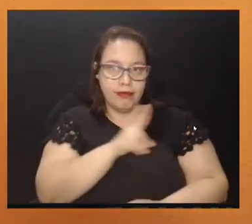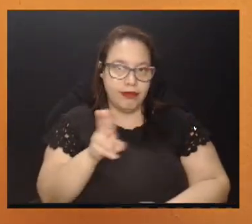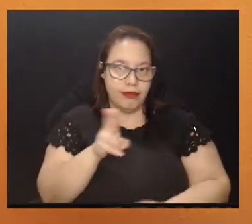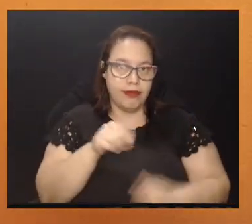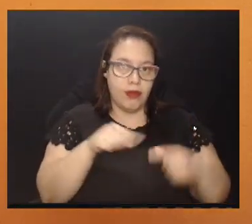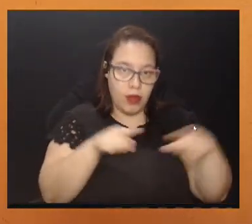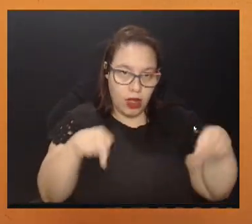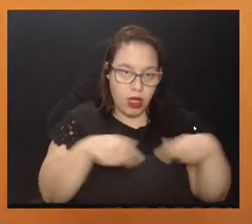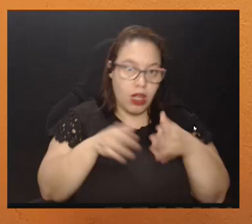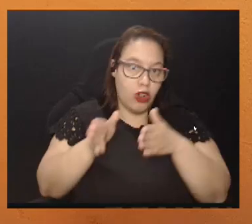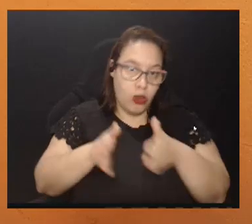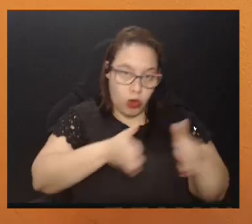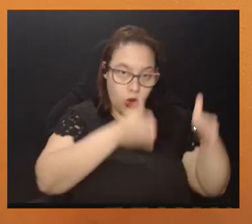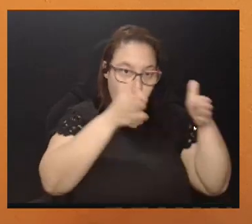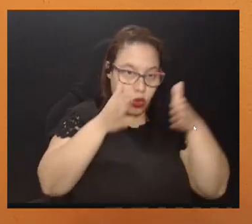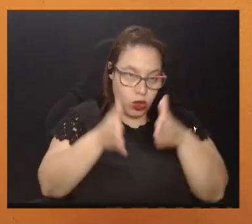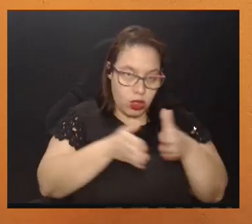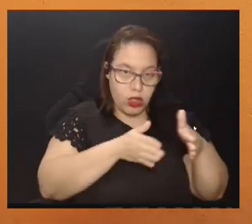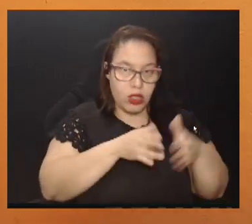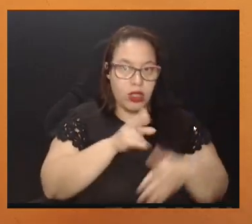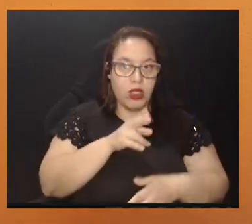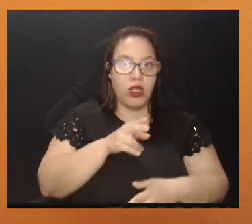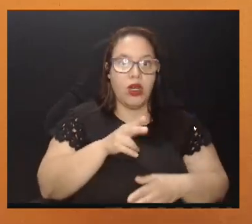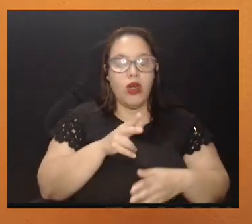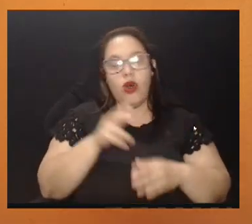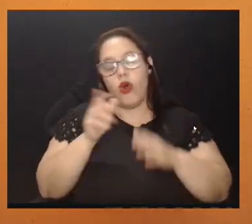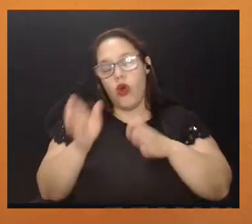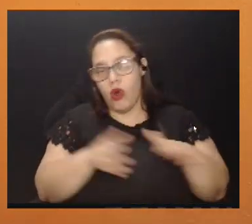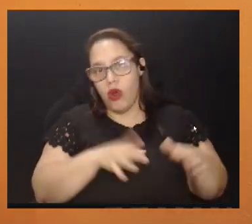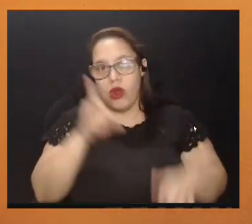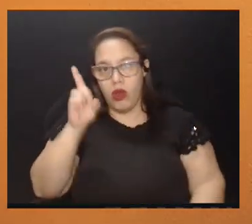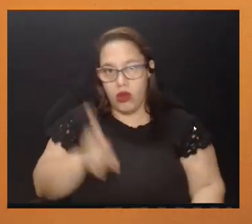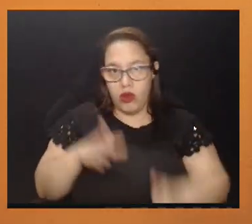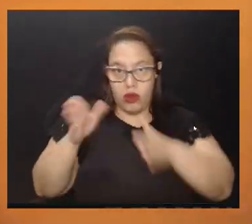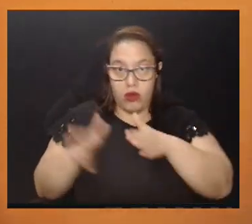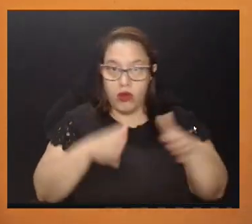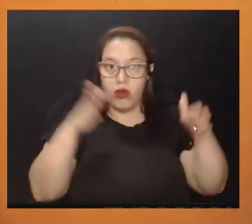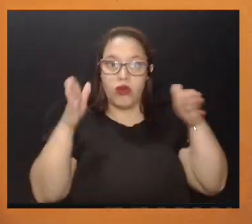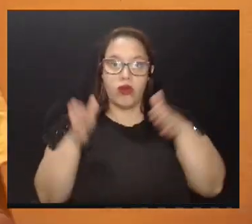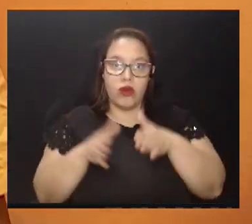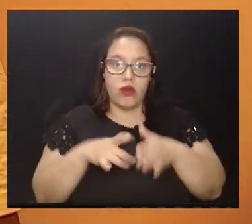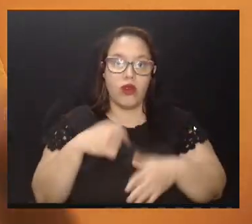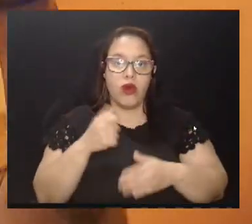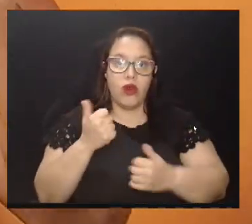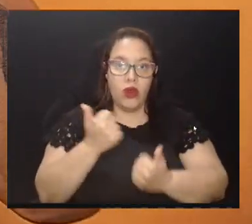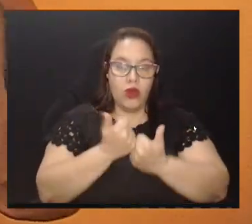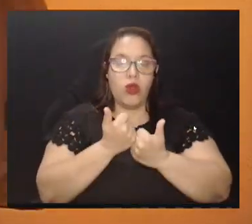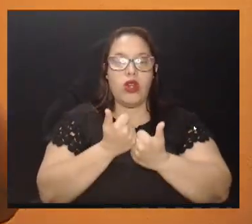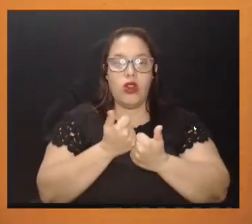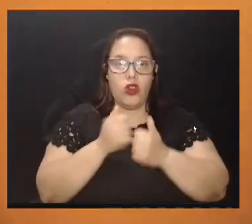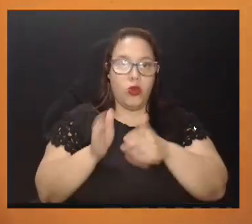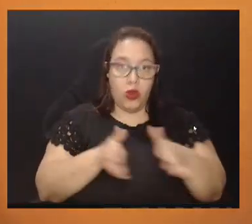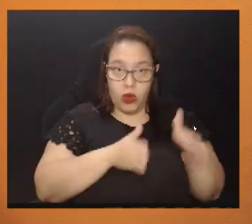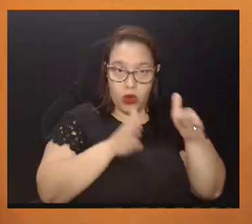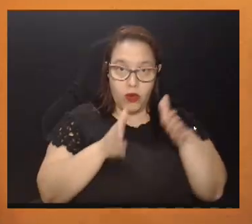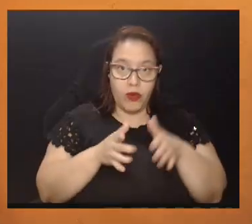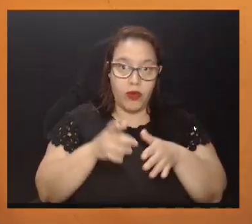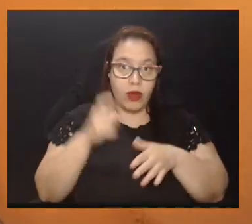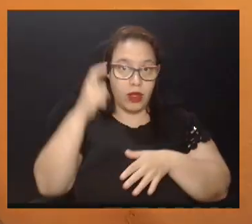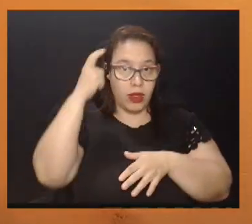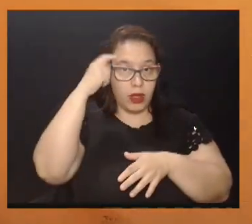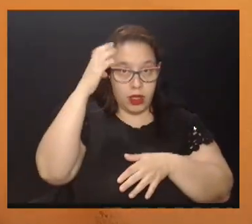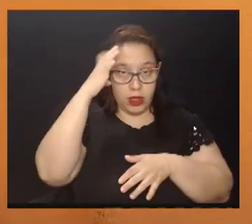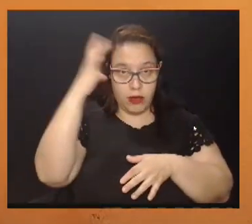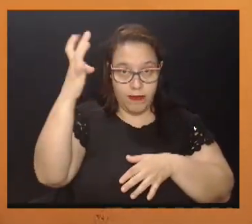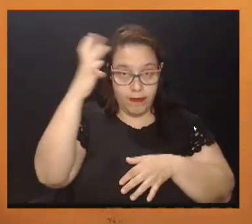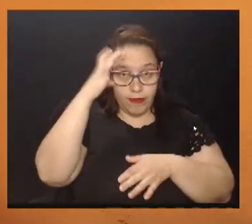Aqui trabalham o produtor executivo, o diretor de produção, eventualmente um assistente de produção. Aqui é onde as ideias que a gente põe no papel, lá onde a